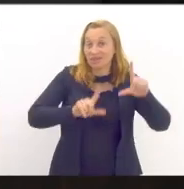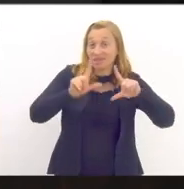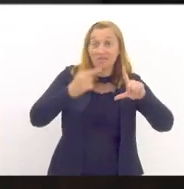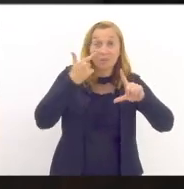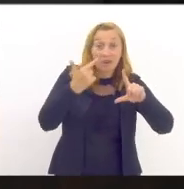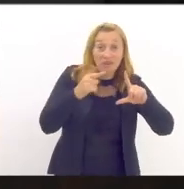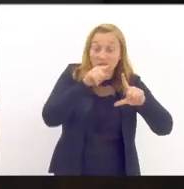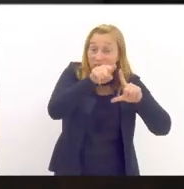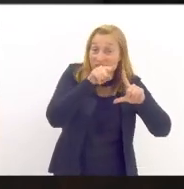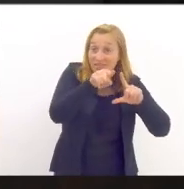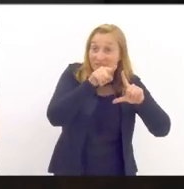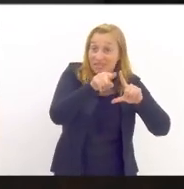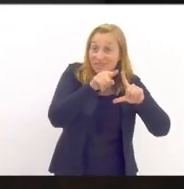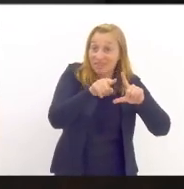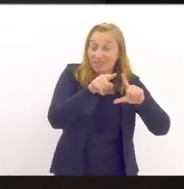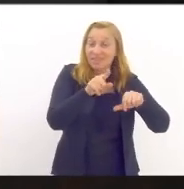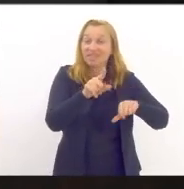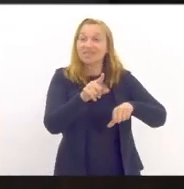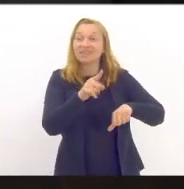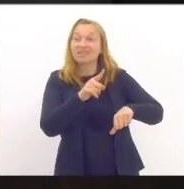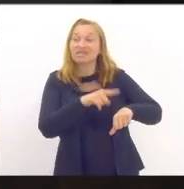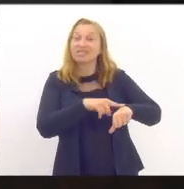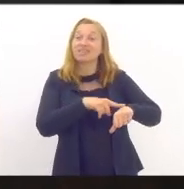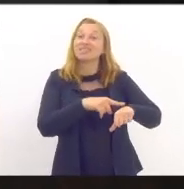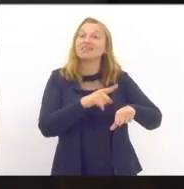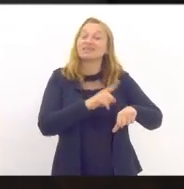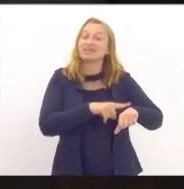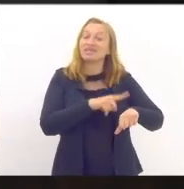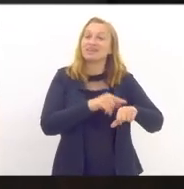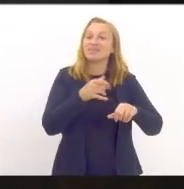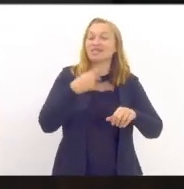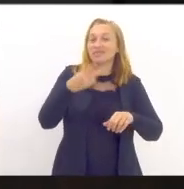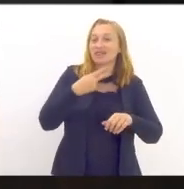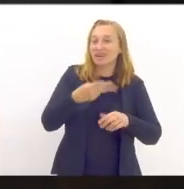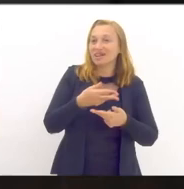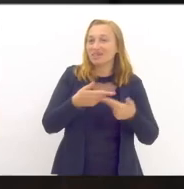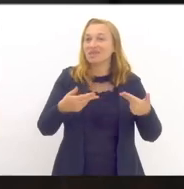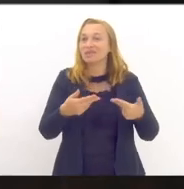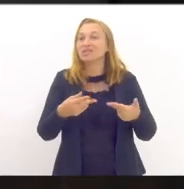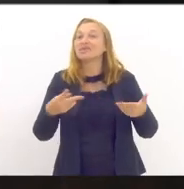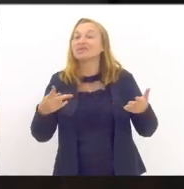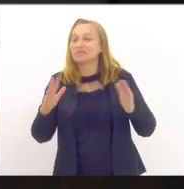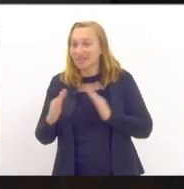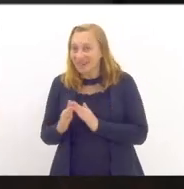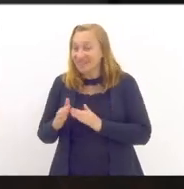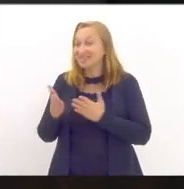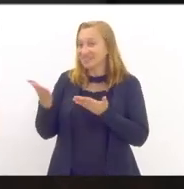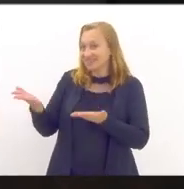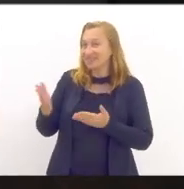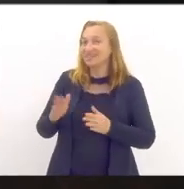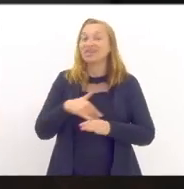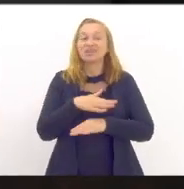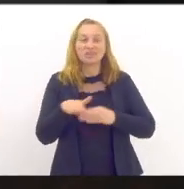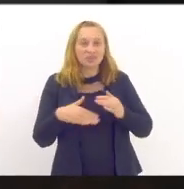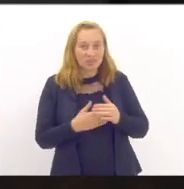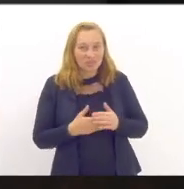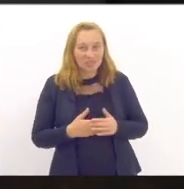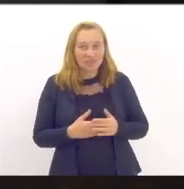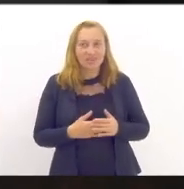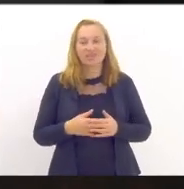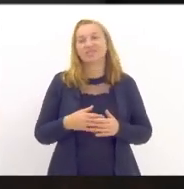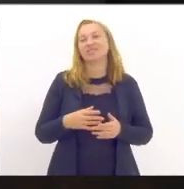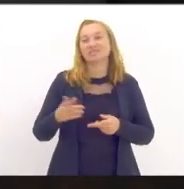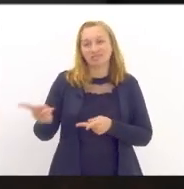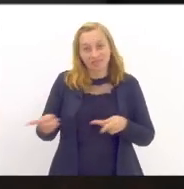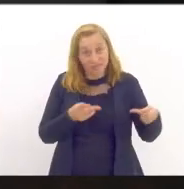ver você na hora ser chamado para falar alguma coisa sobre aquela casa. Todas as vezes que o Pedro está